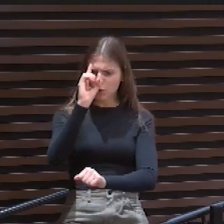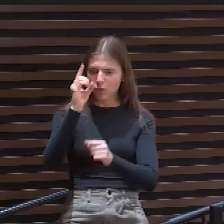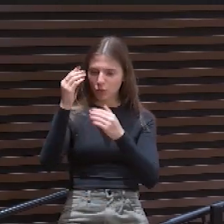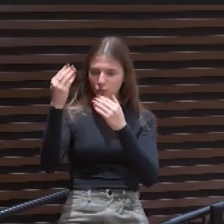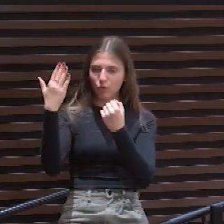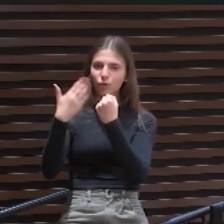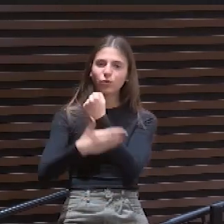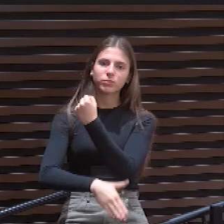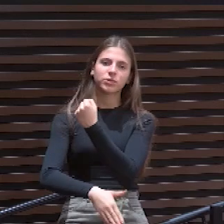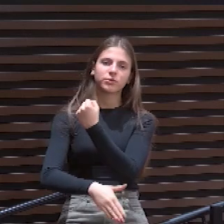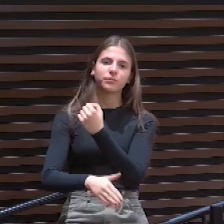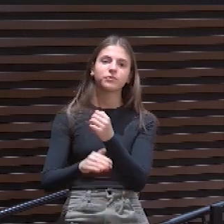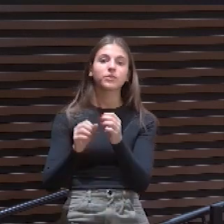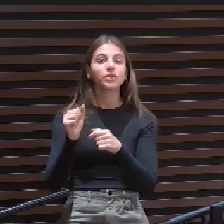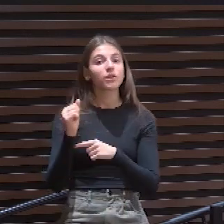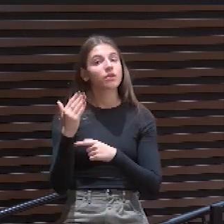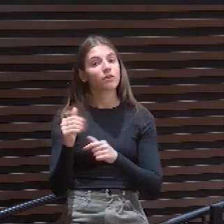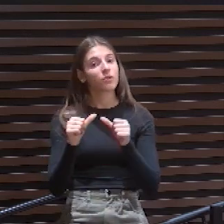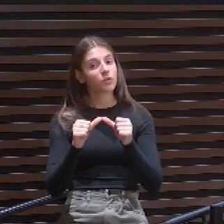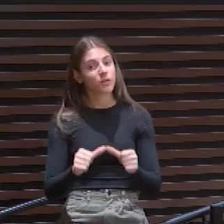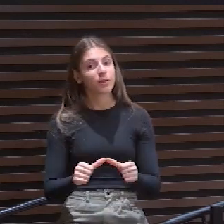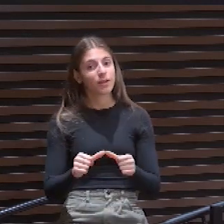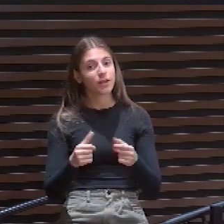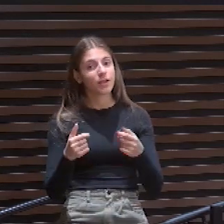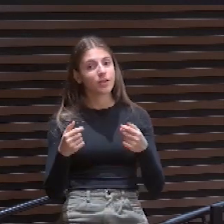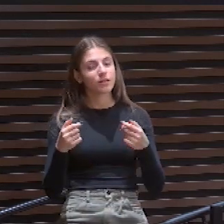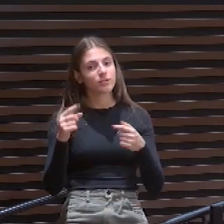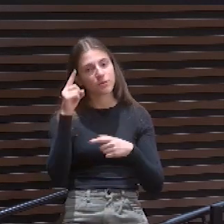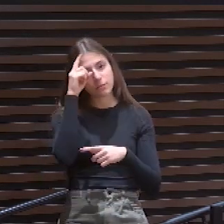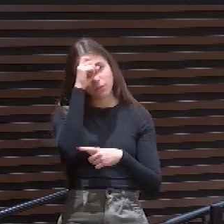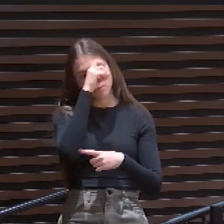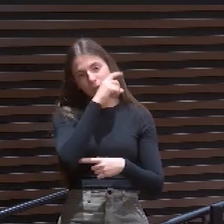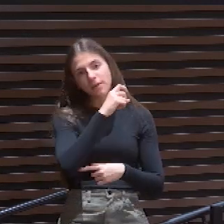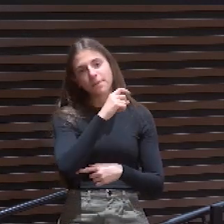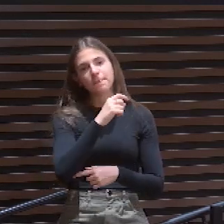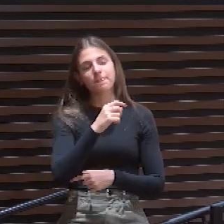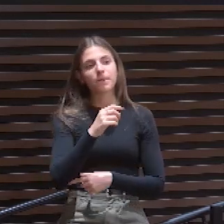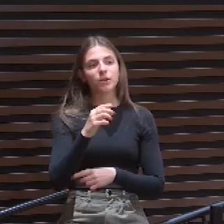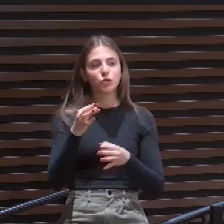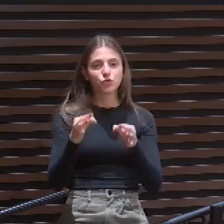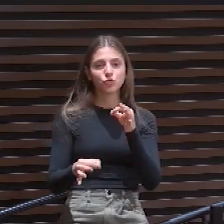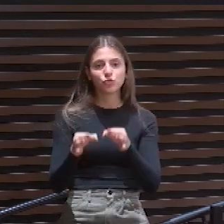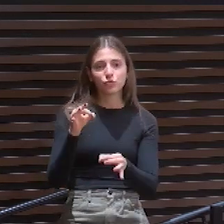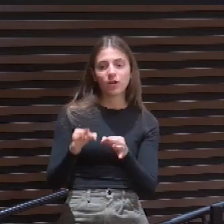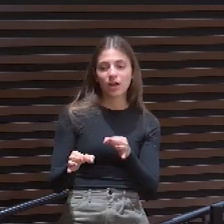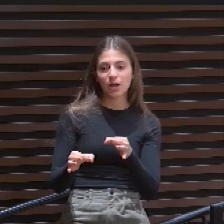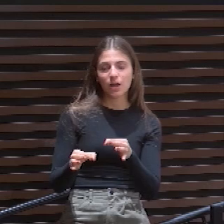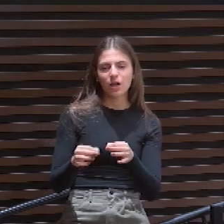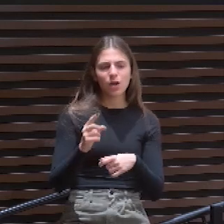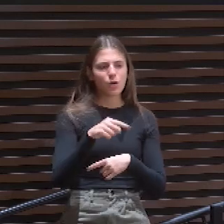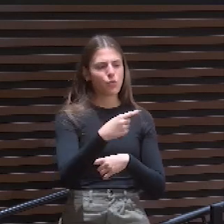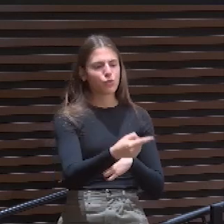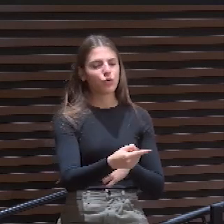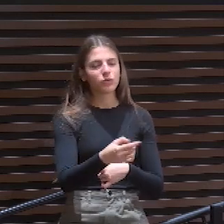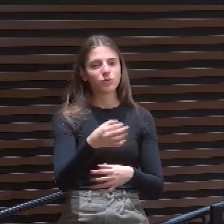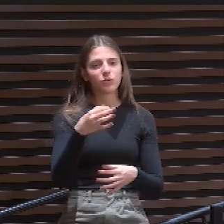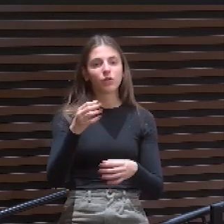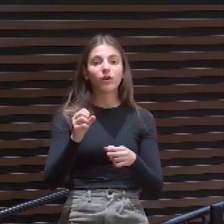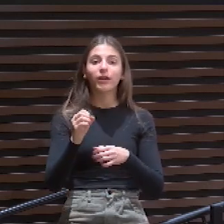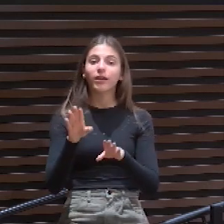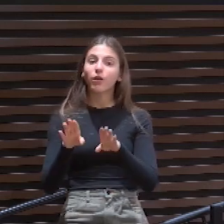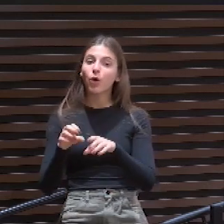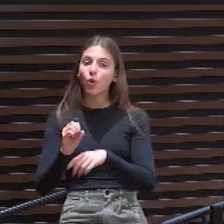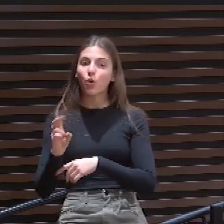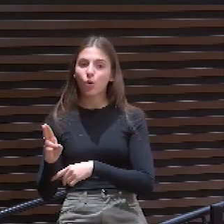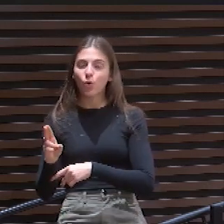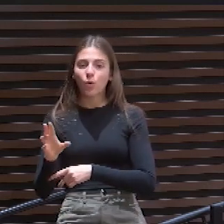Ou seja, esse conflito entre sentenciar contra o irmão ou observar a lei de amar ao próximo